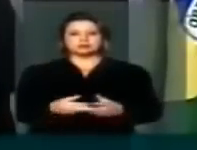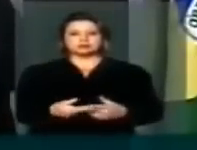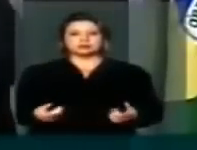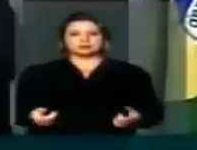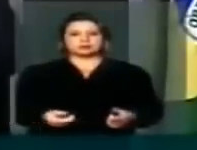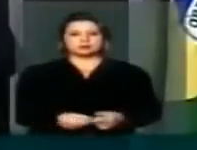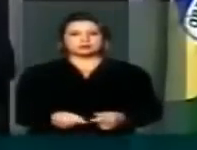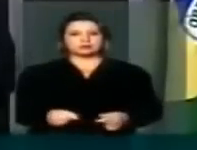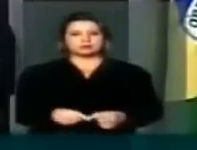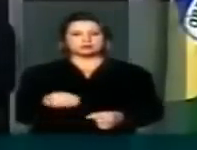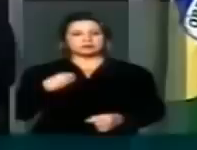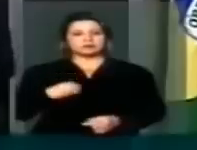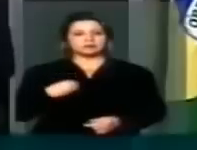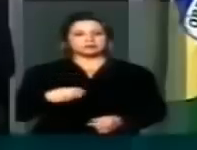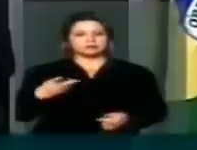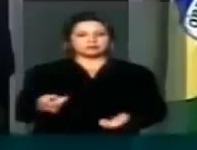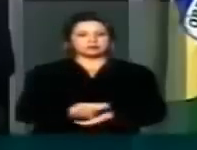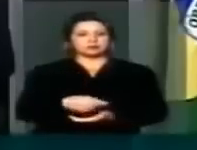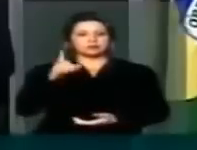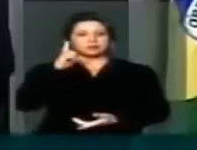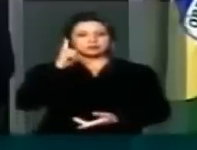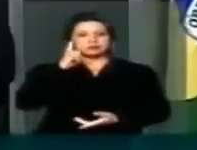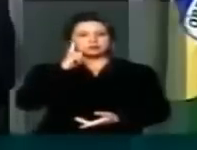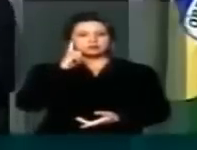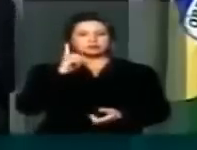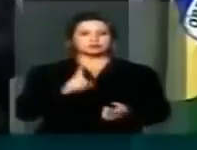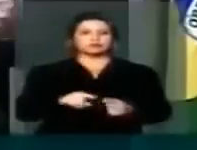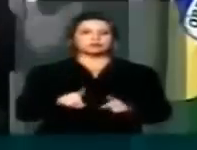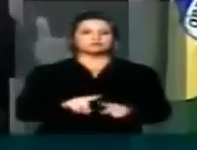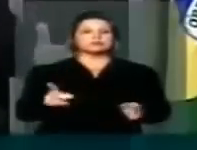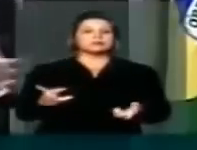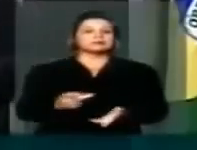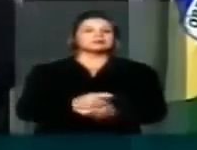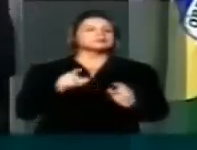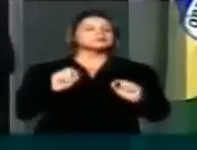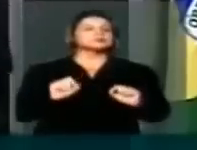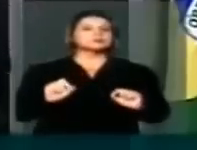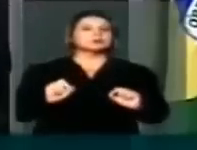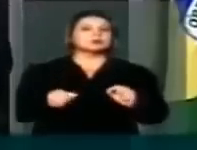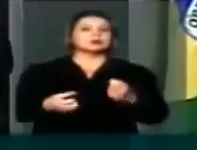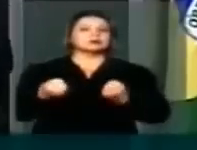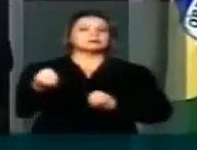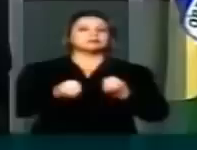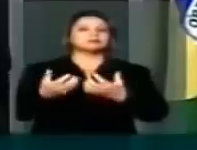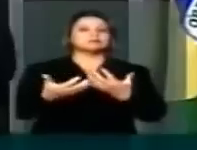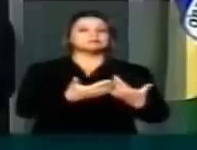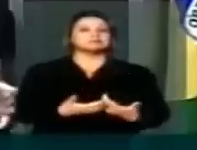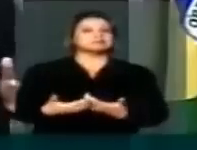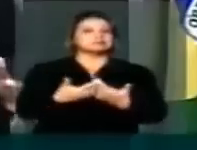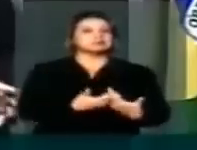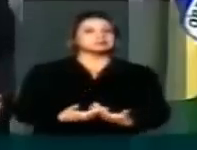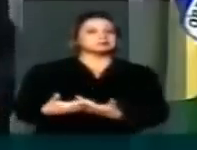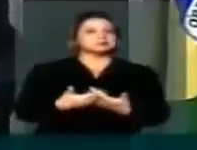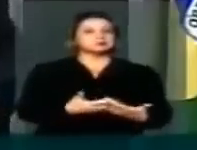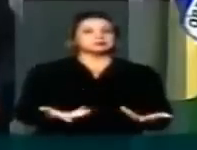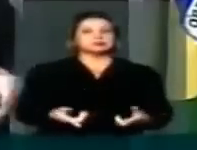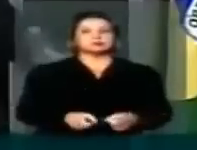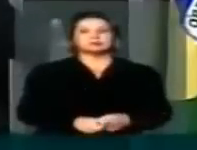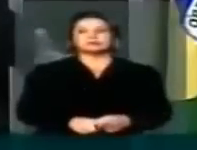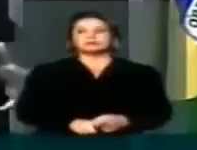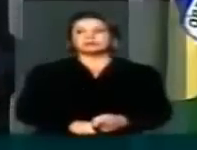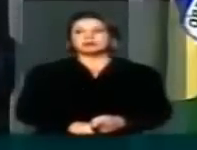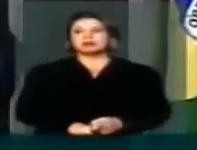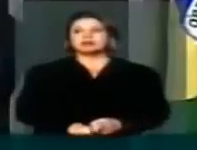que vive o dia a dia do caminhoneiro. Mas o que é o caminhoneiro para a presidente Dilma? É apenas mais